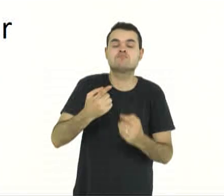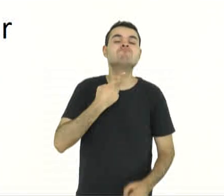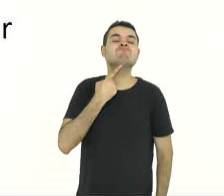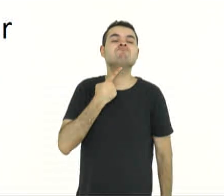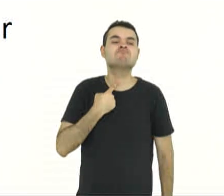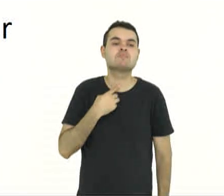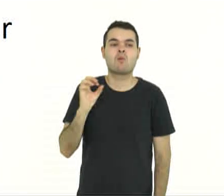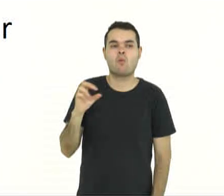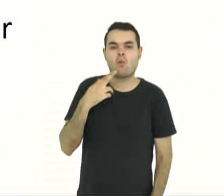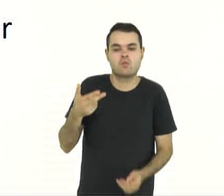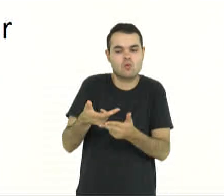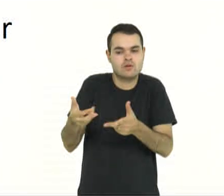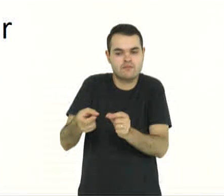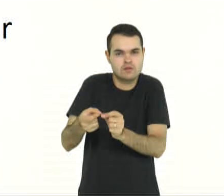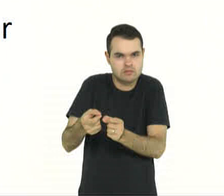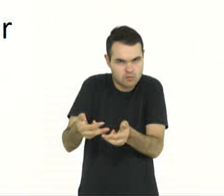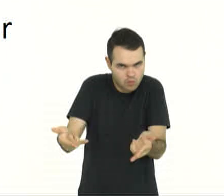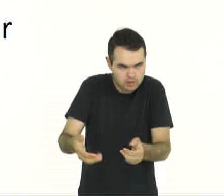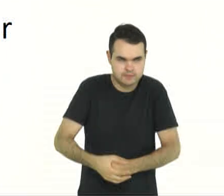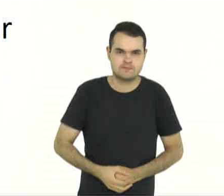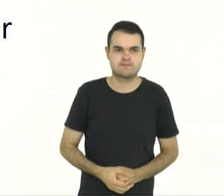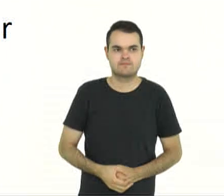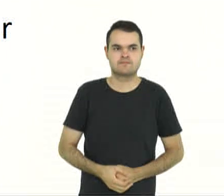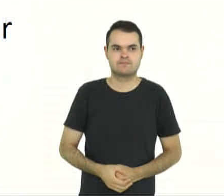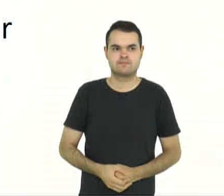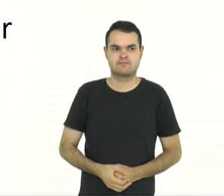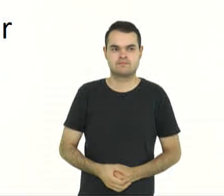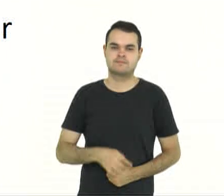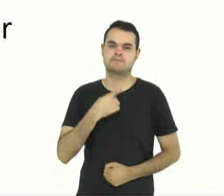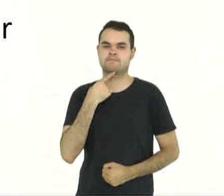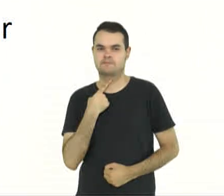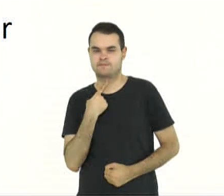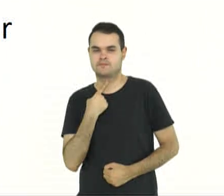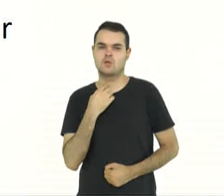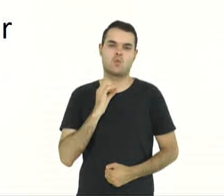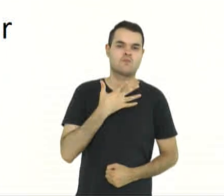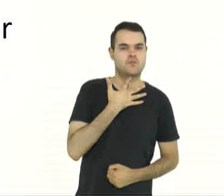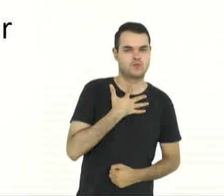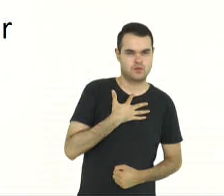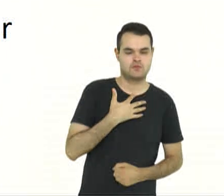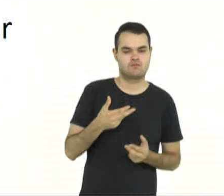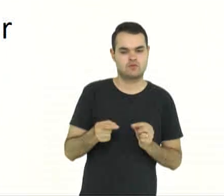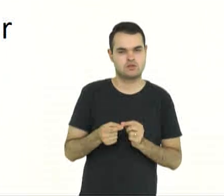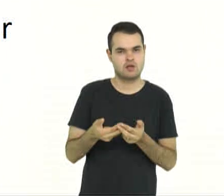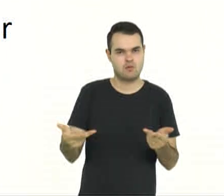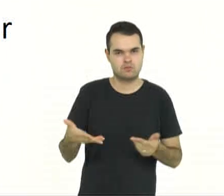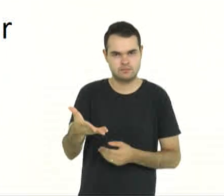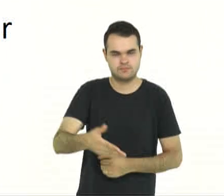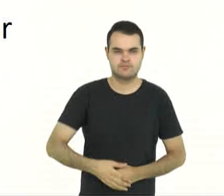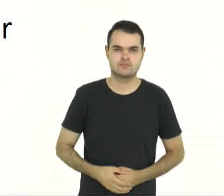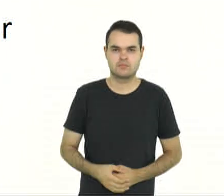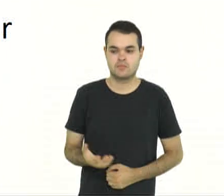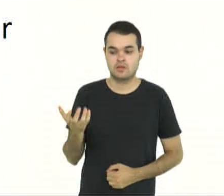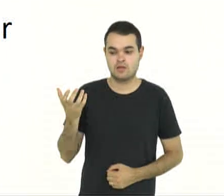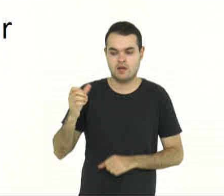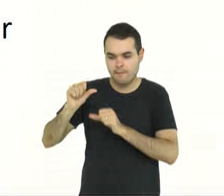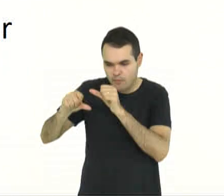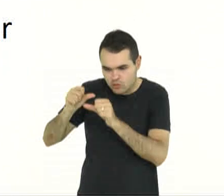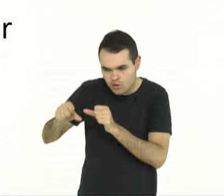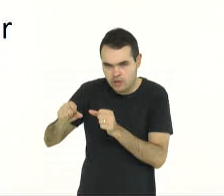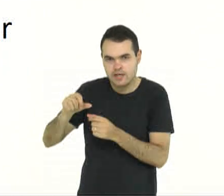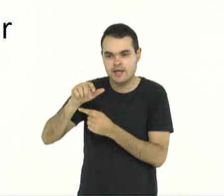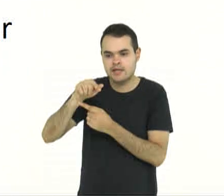ou vontade de fazer algo. Quando queremos expressar um desejo ou vontade de fazer algo. Então, o verbo querer conjugado aqui, ó.